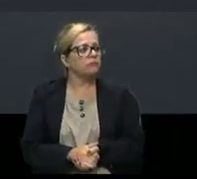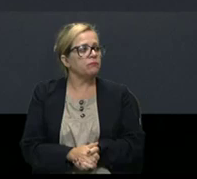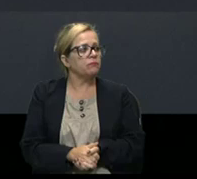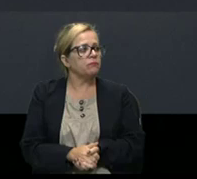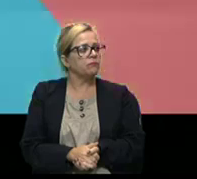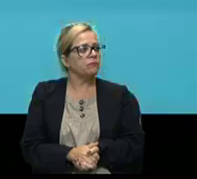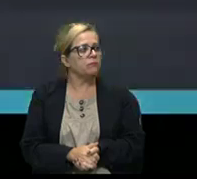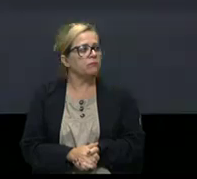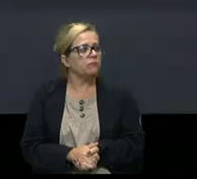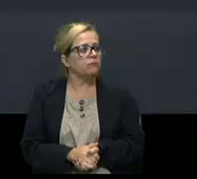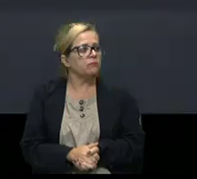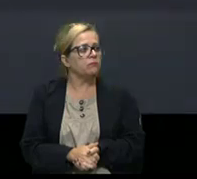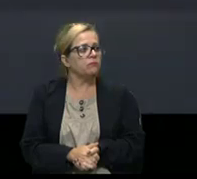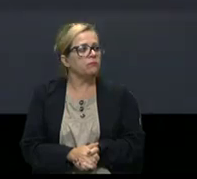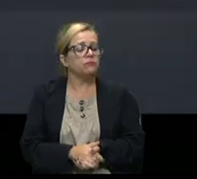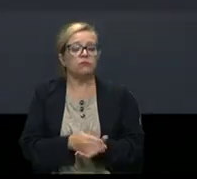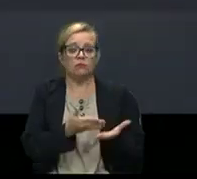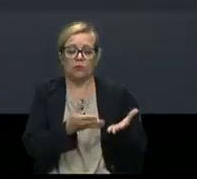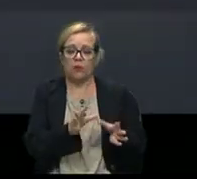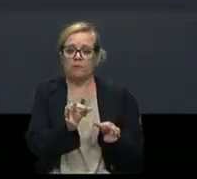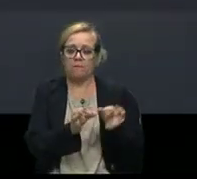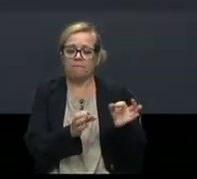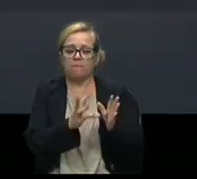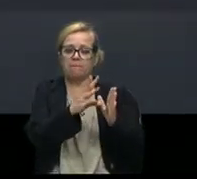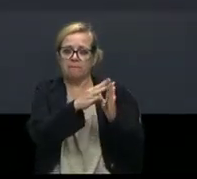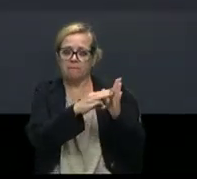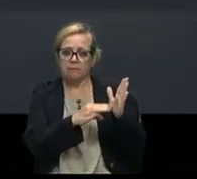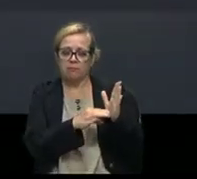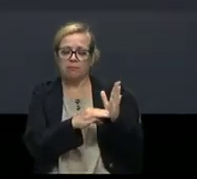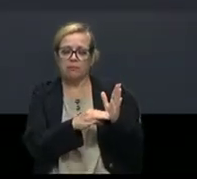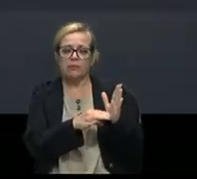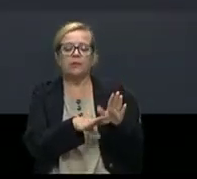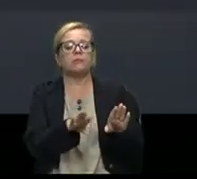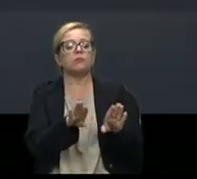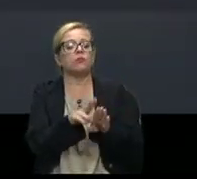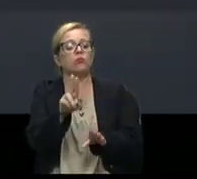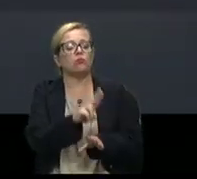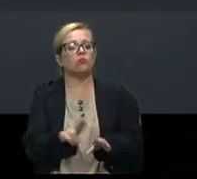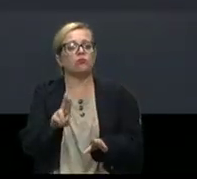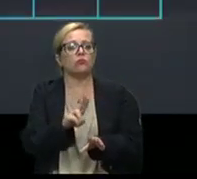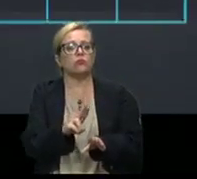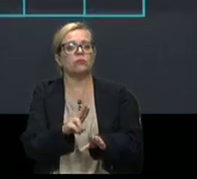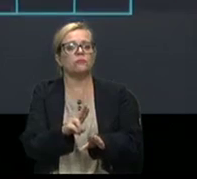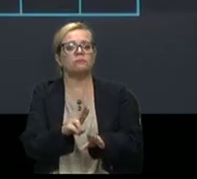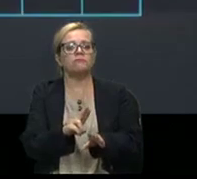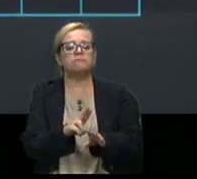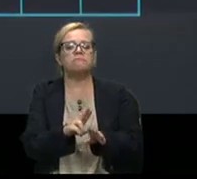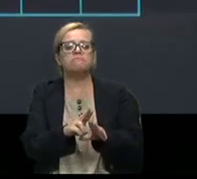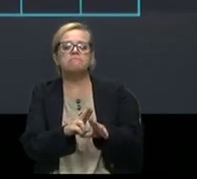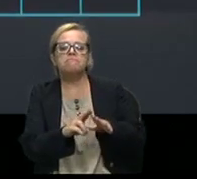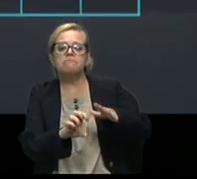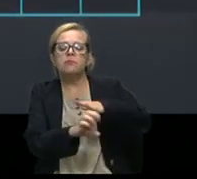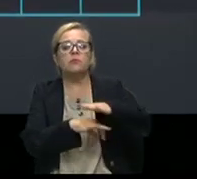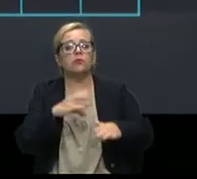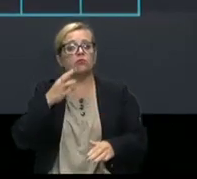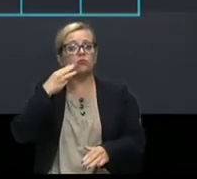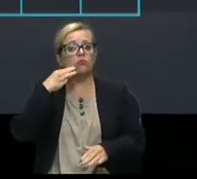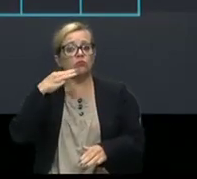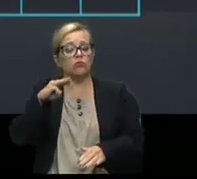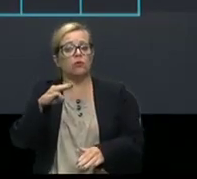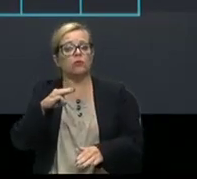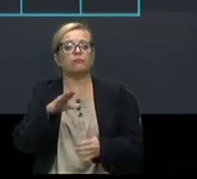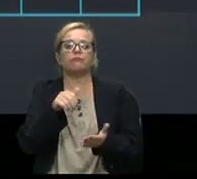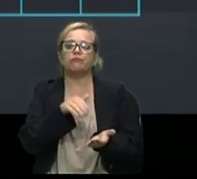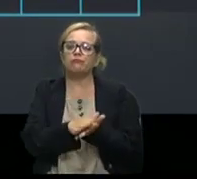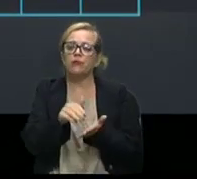trabalhar. Você pode elaborar um modelo de previsão linear para uma agência de propaganda, correlacionando